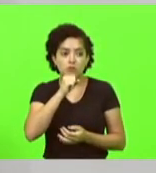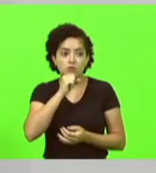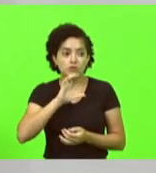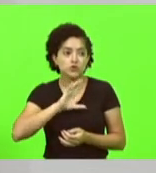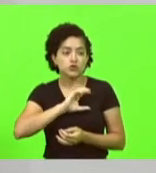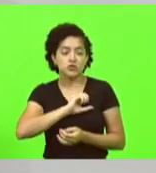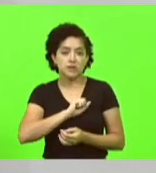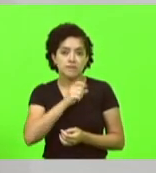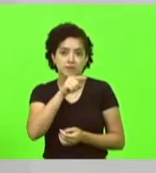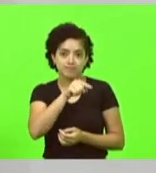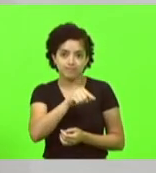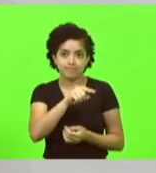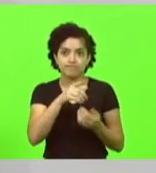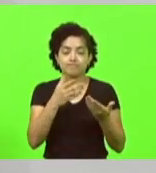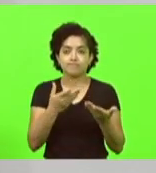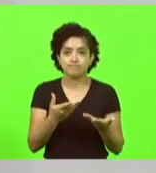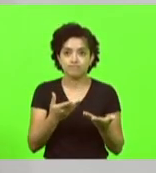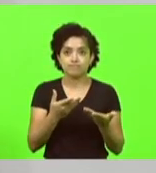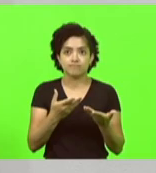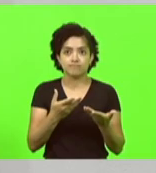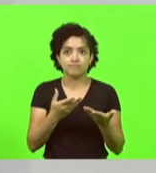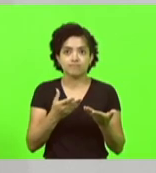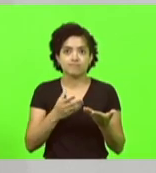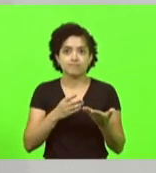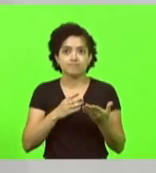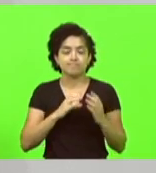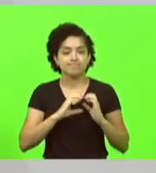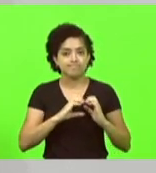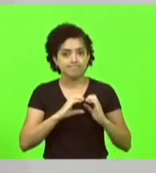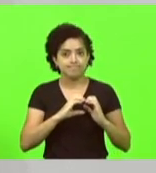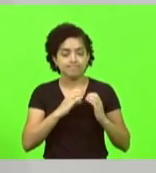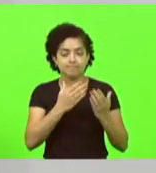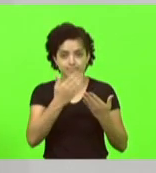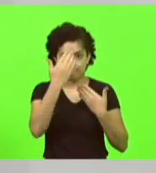Como você diz, eu te adoro, vovô. Obrigado, querida.